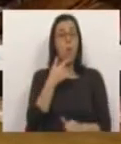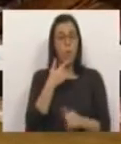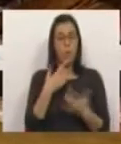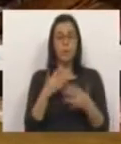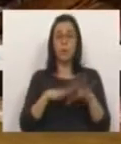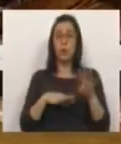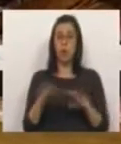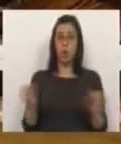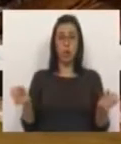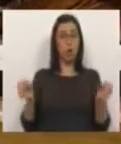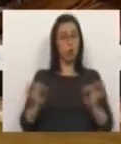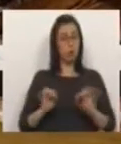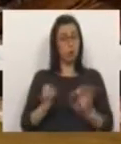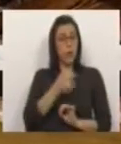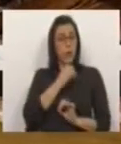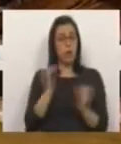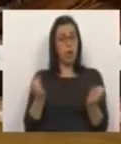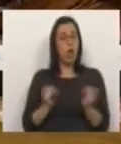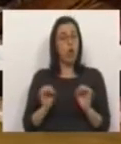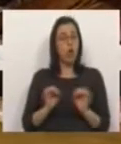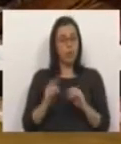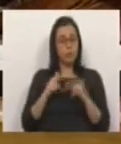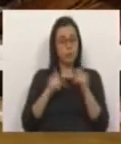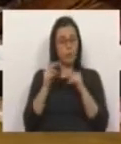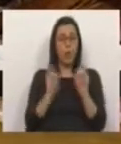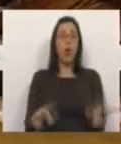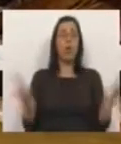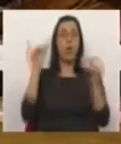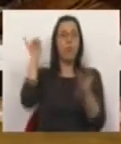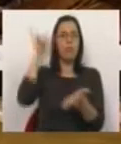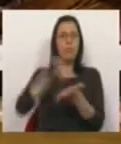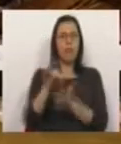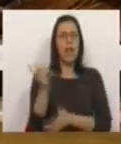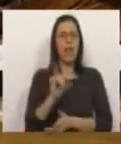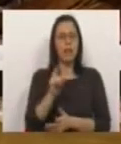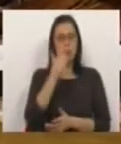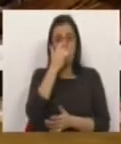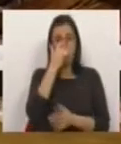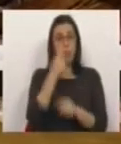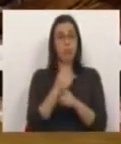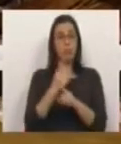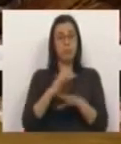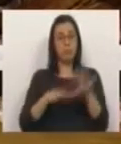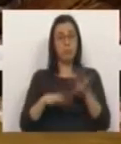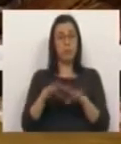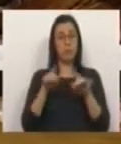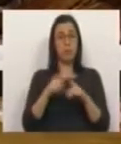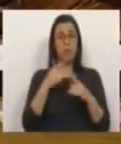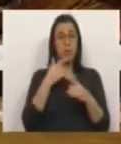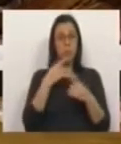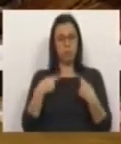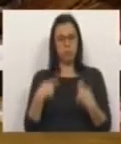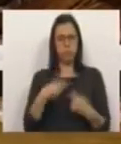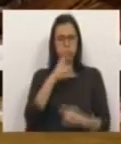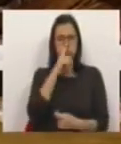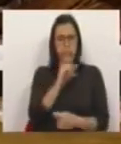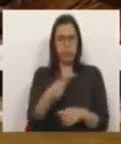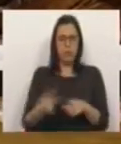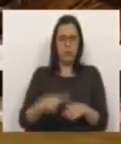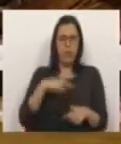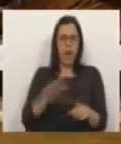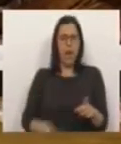se concretizou nenhuma decisão para a construção do novo aeroporto de Lisboa, como se procedeu com elevados custos para o